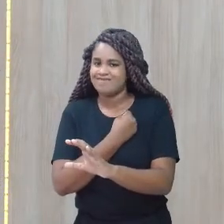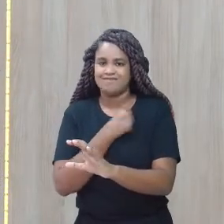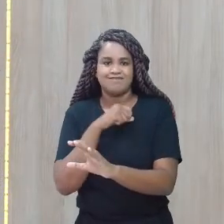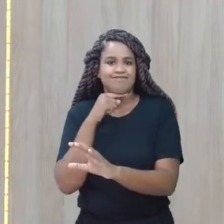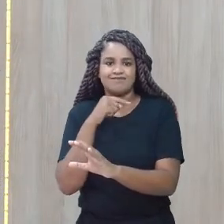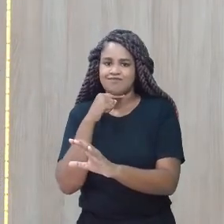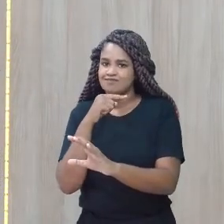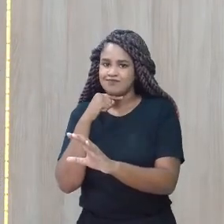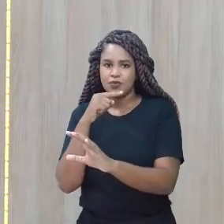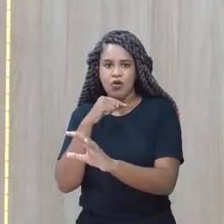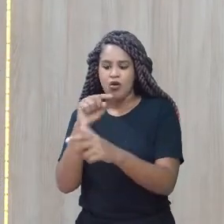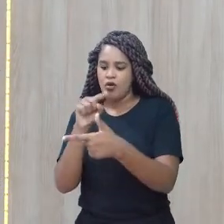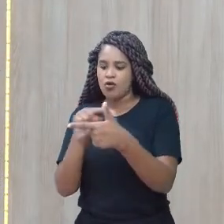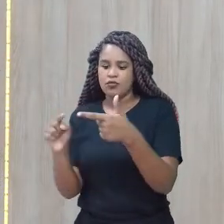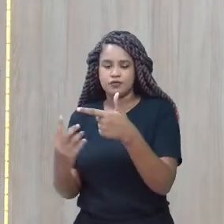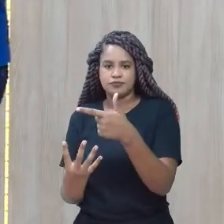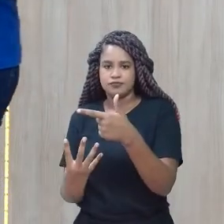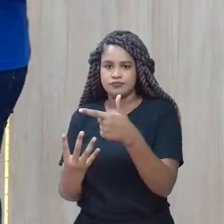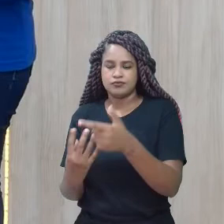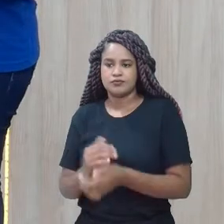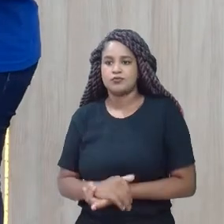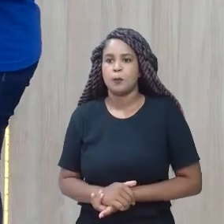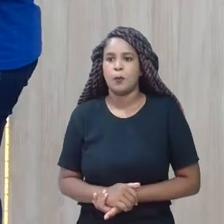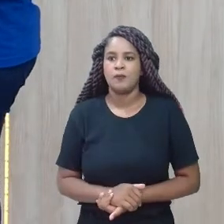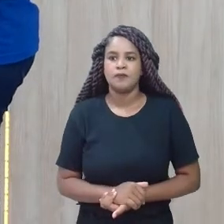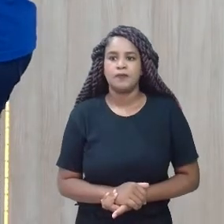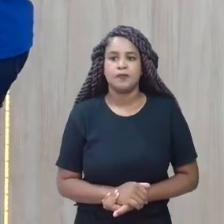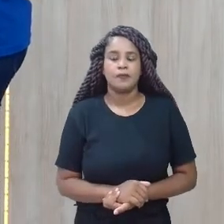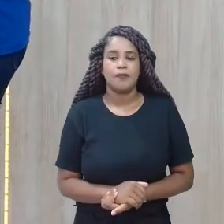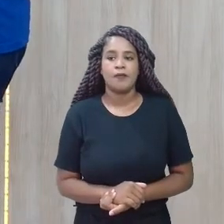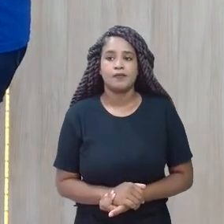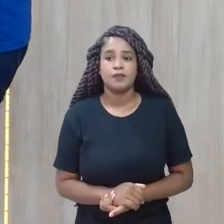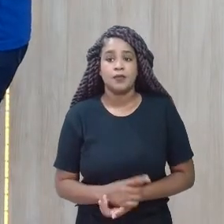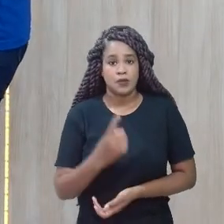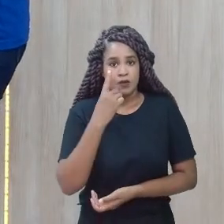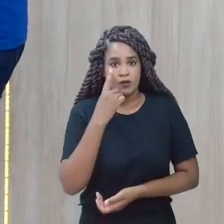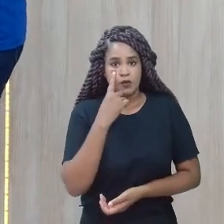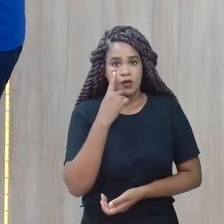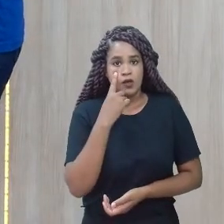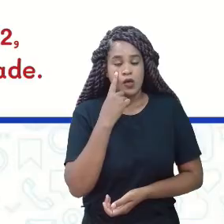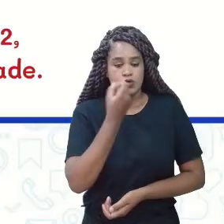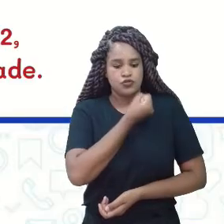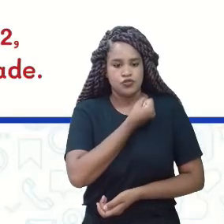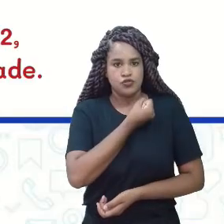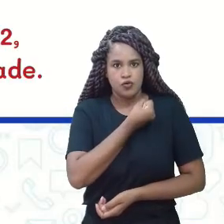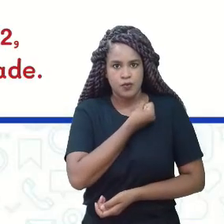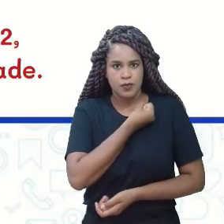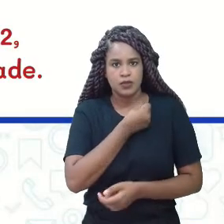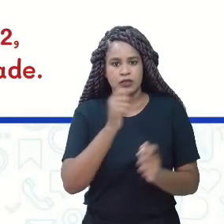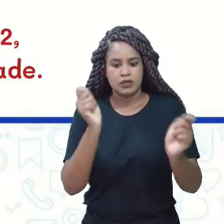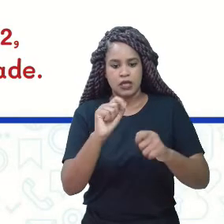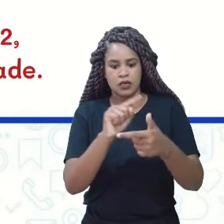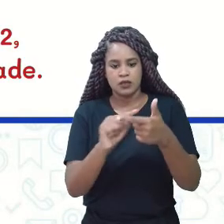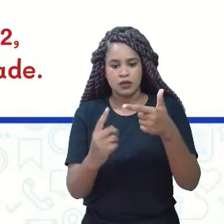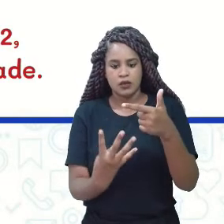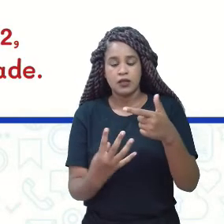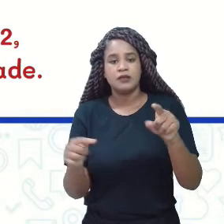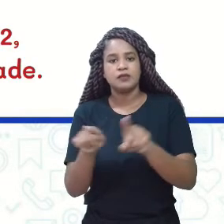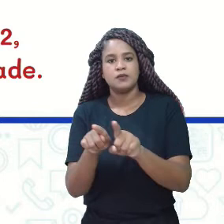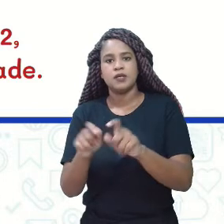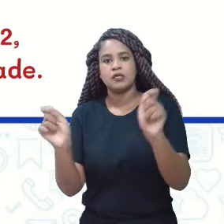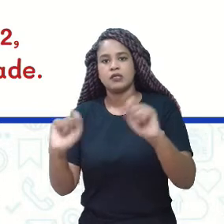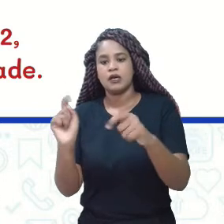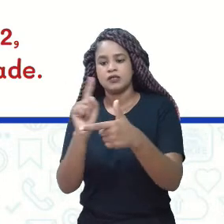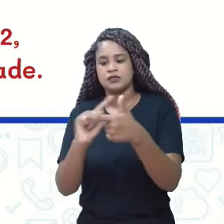104.826, não divide para 4, tá certo? Todo número divisível por 4 é divisível por